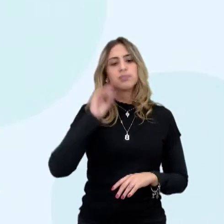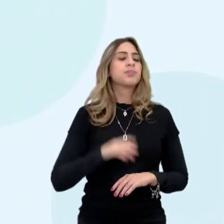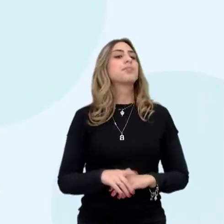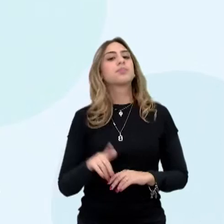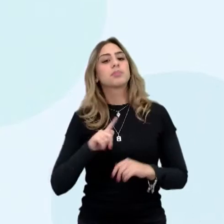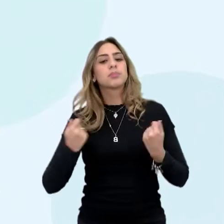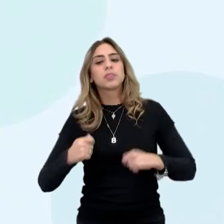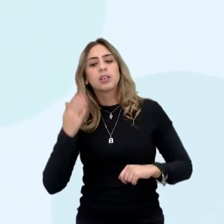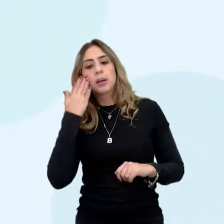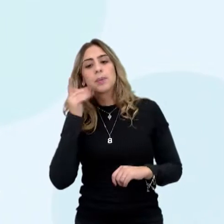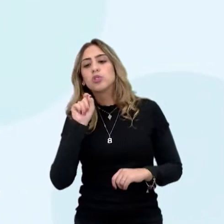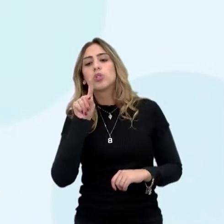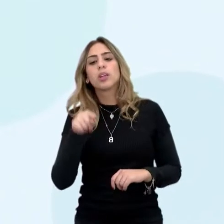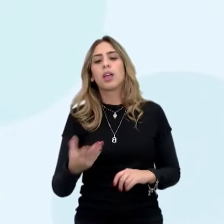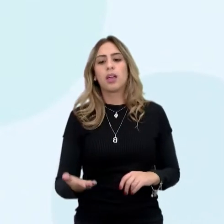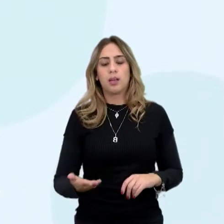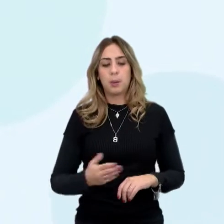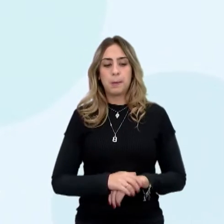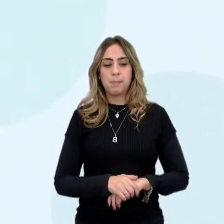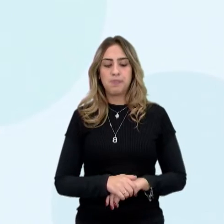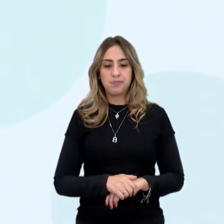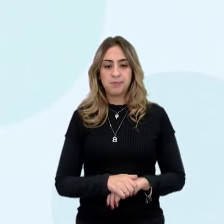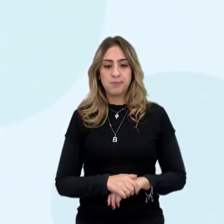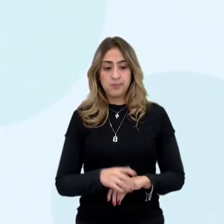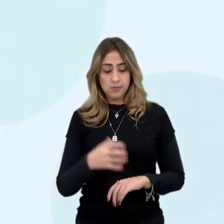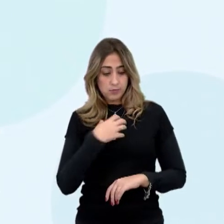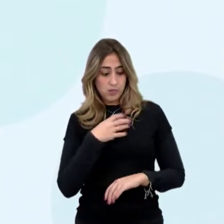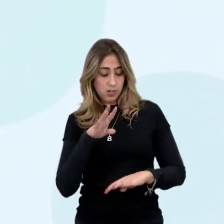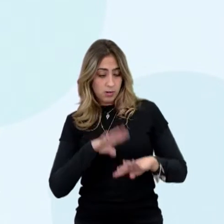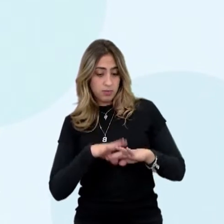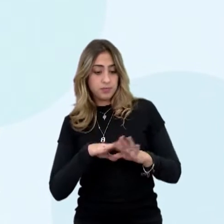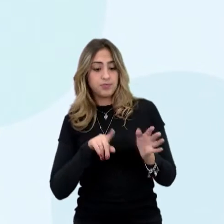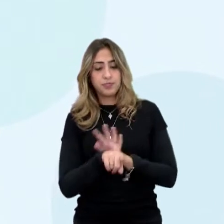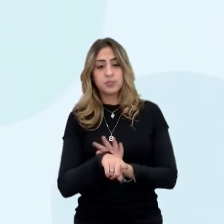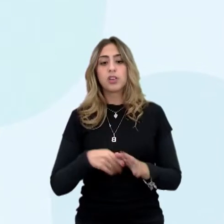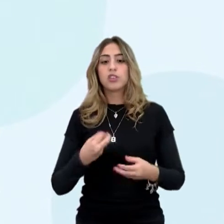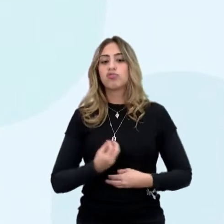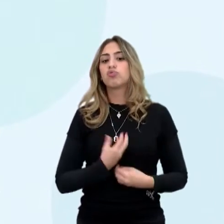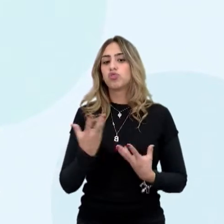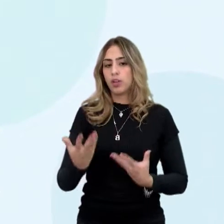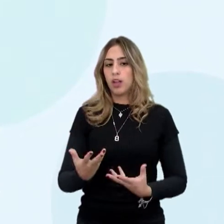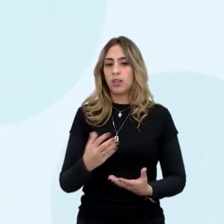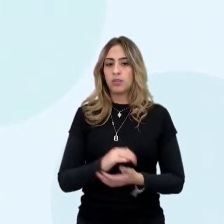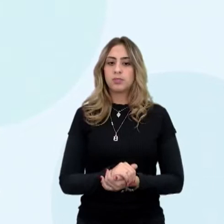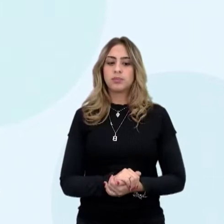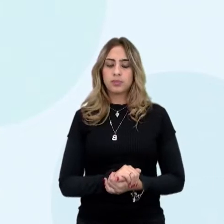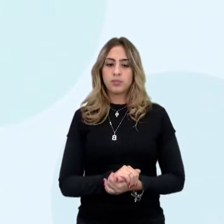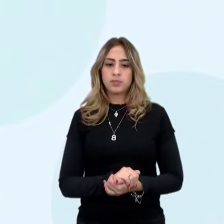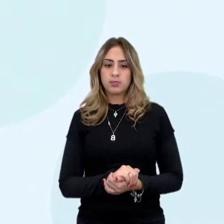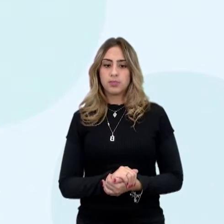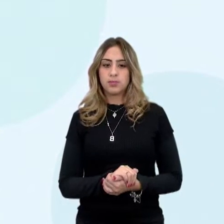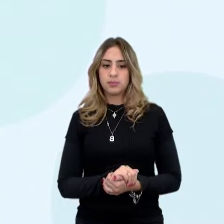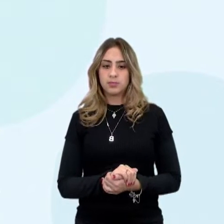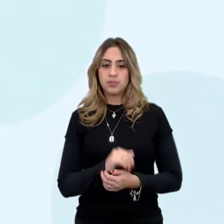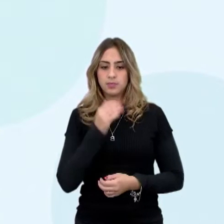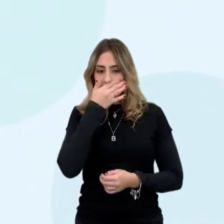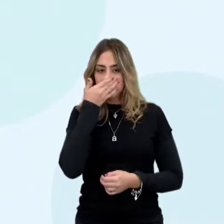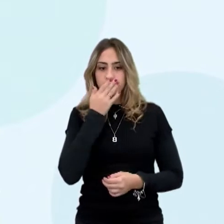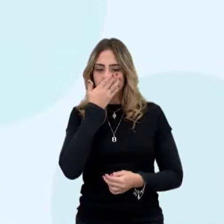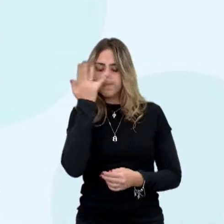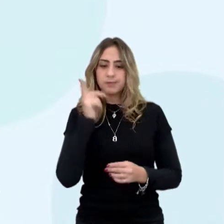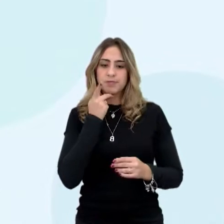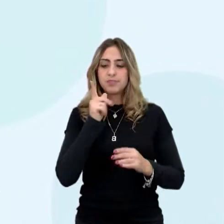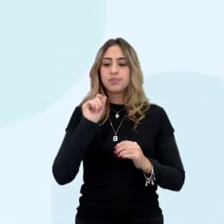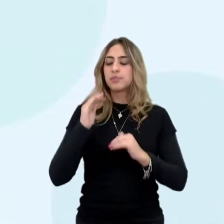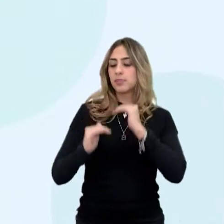necessariamente saber o que é. Bom, é um método matemático de análise de dados. Opa, falou em análise de dados, a gente está falando de quê? Estatística.